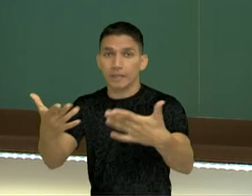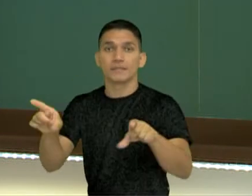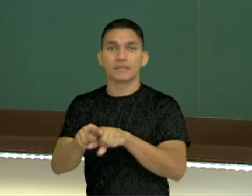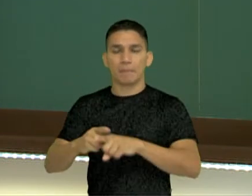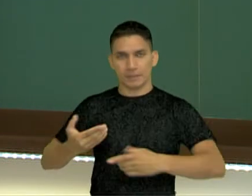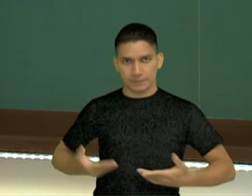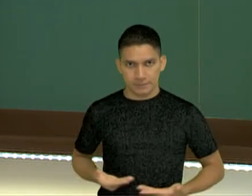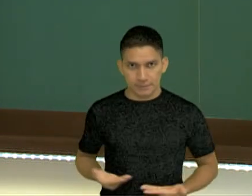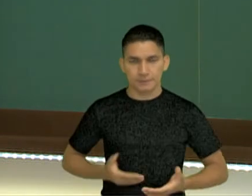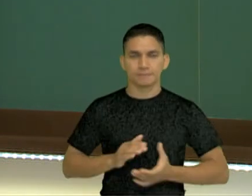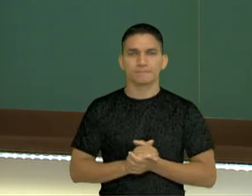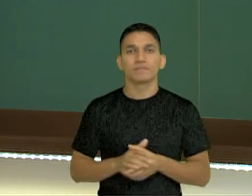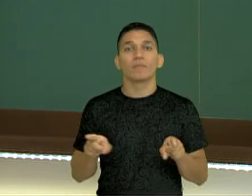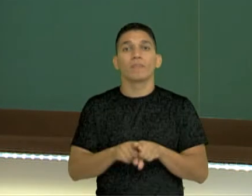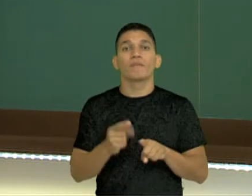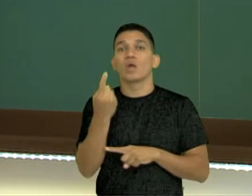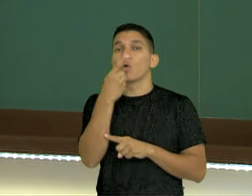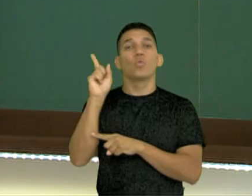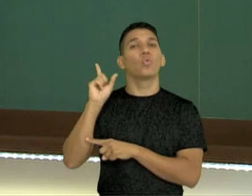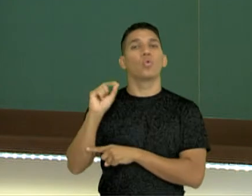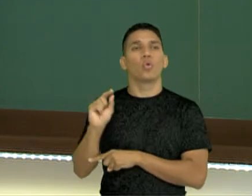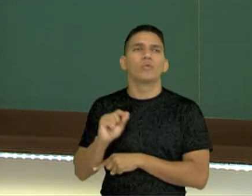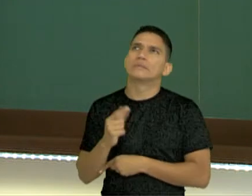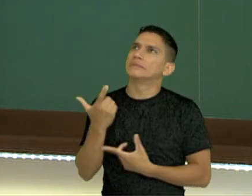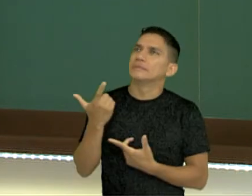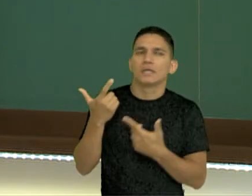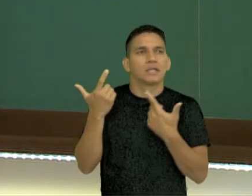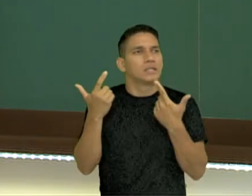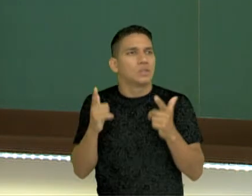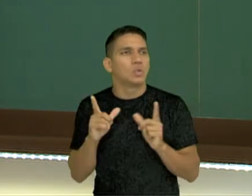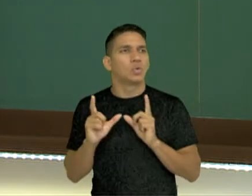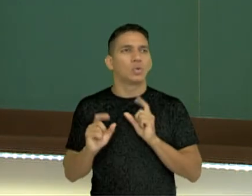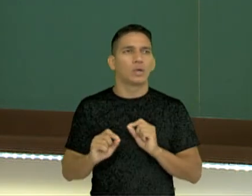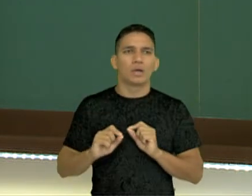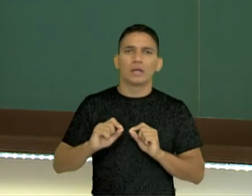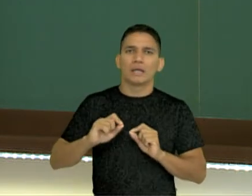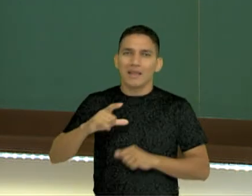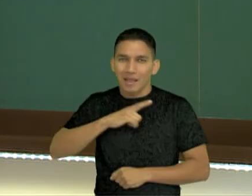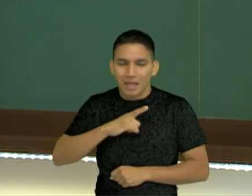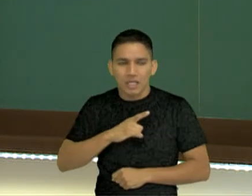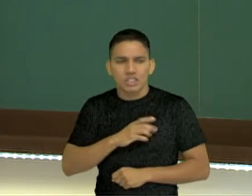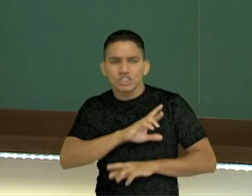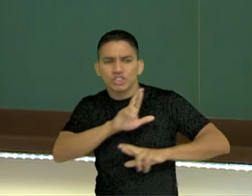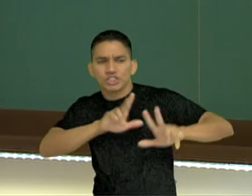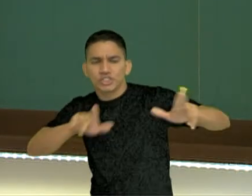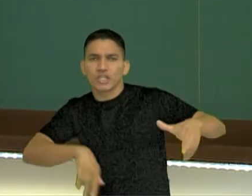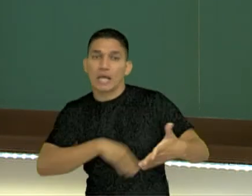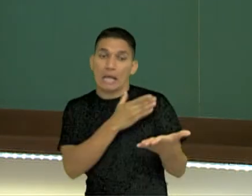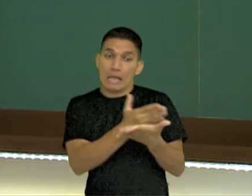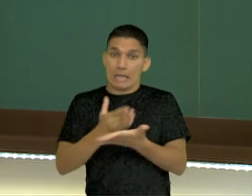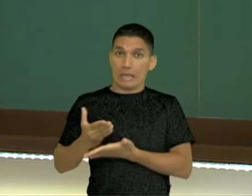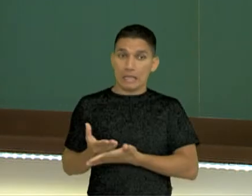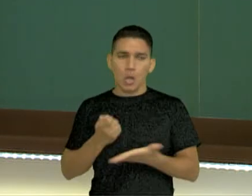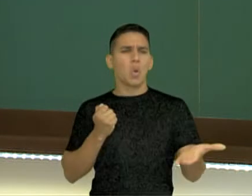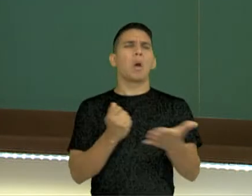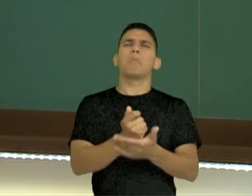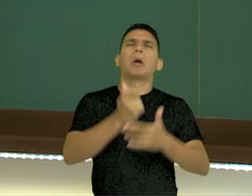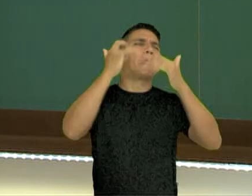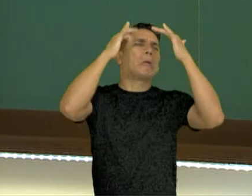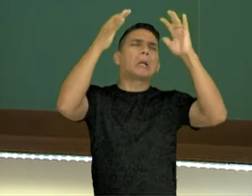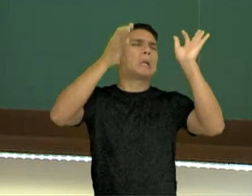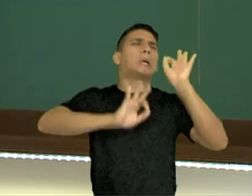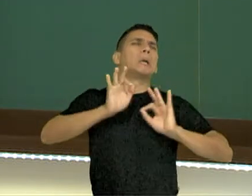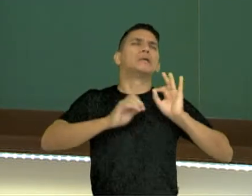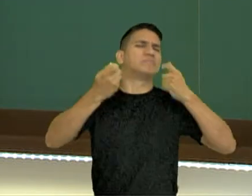há o porquê de ter diferentes créditos que você deve comprar sem pensar. Então você deve refletir a